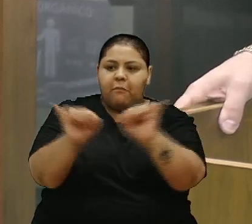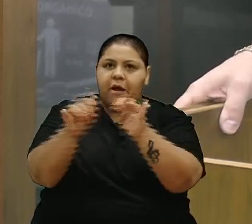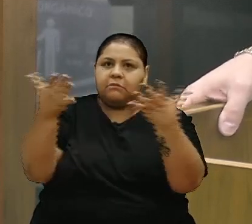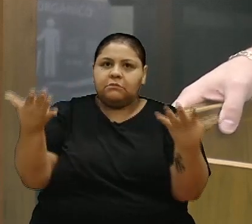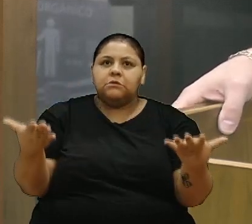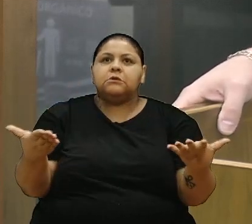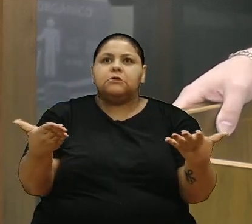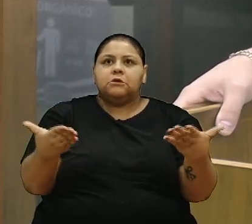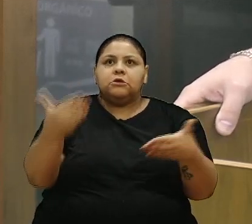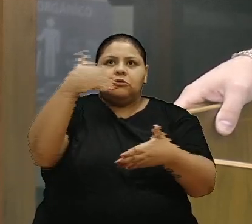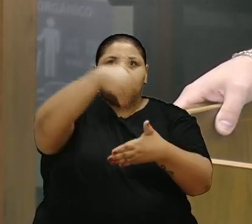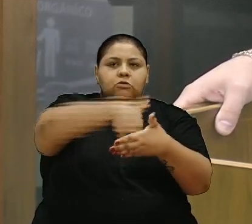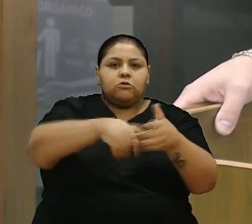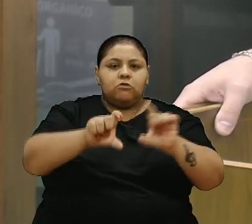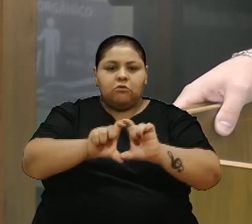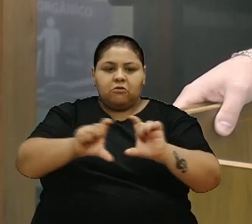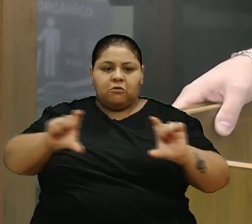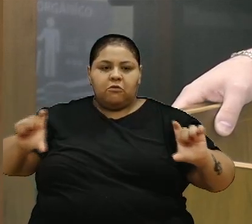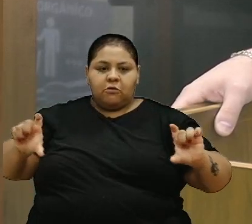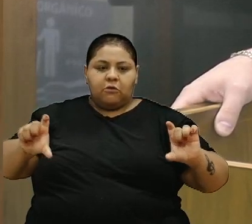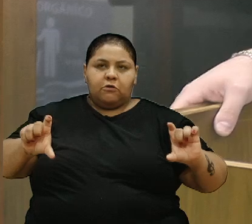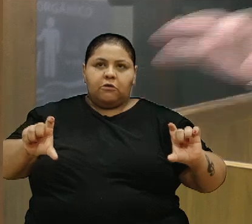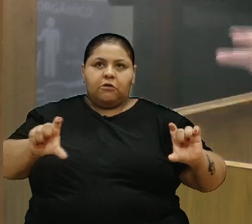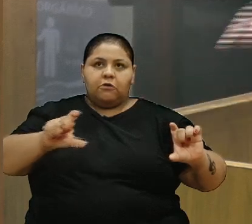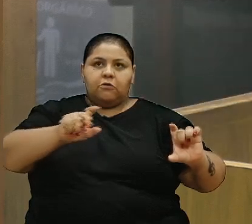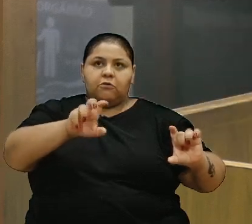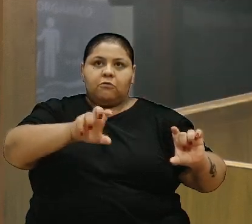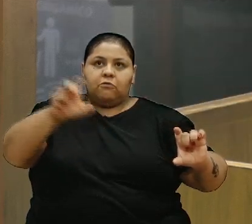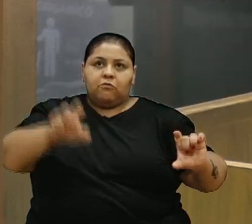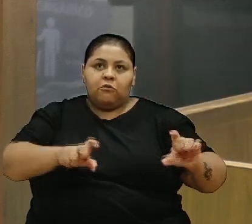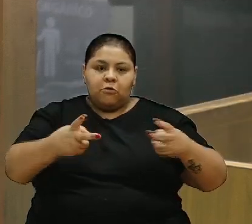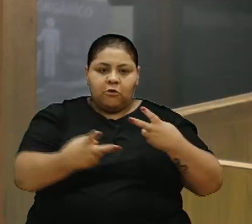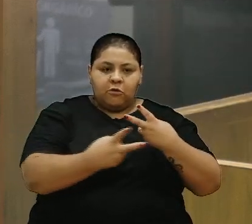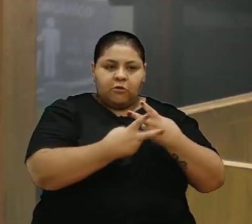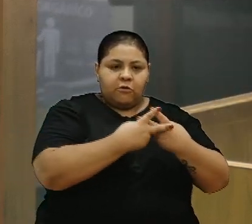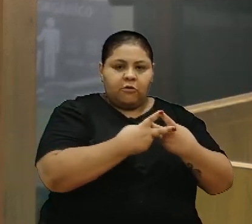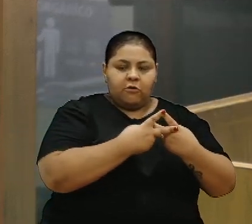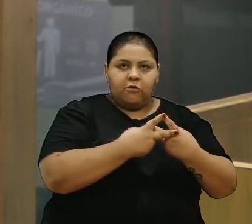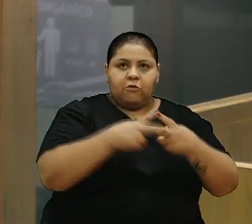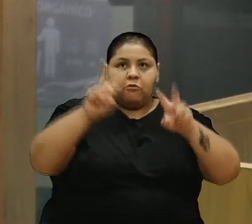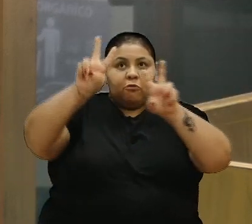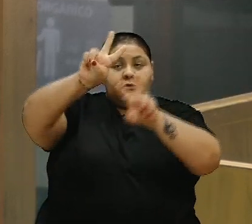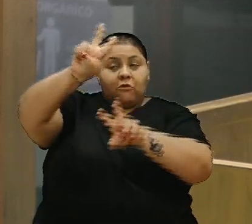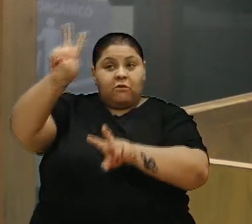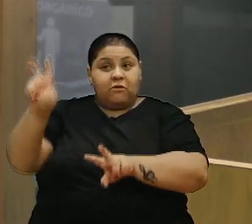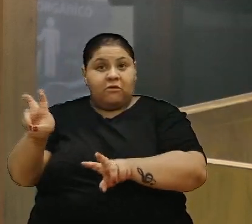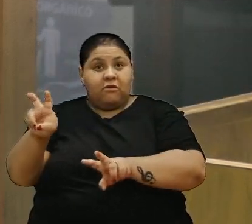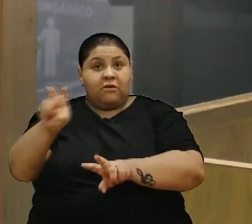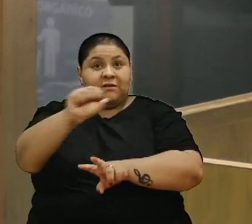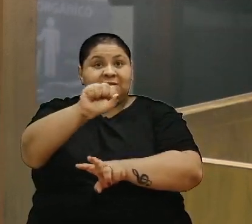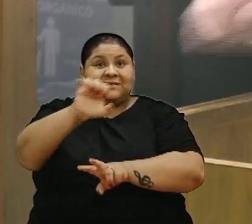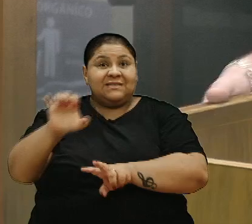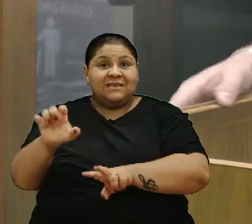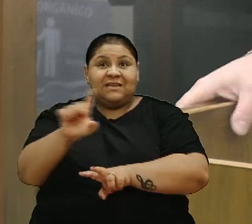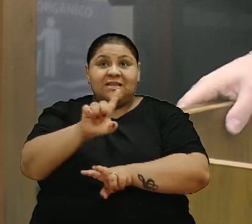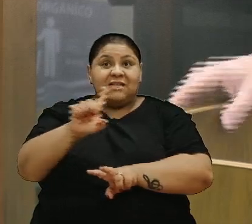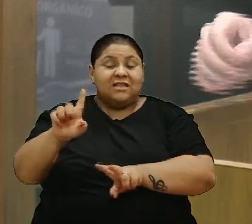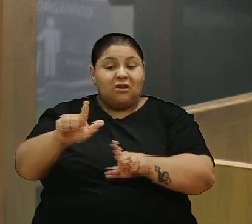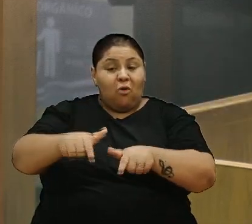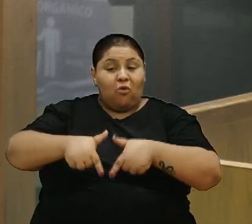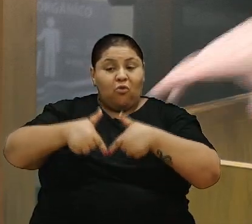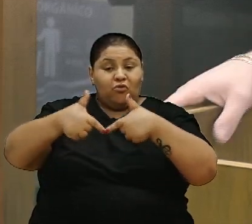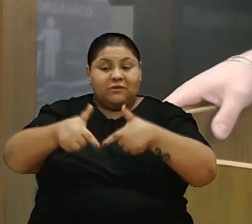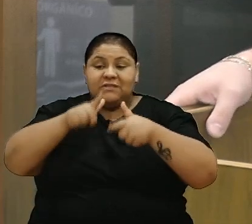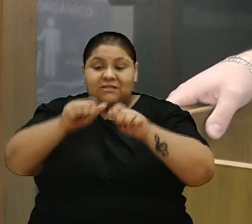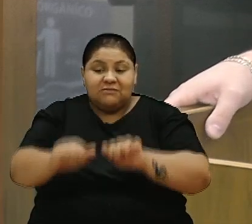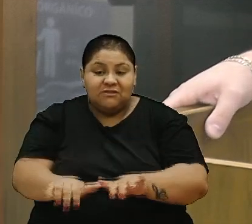Volto a reafirmar a frase do descondenado, do ex-presidiário: se não fosse a tragédia do Rio Grande do Sul, teríamos feito superávit pela